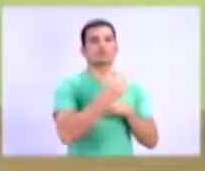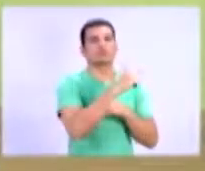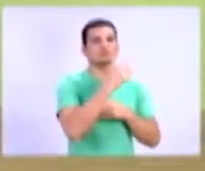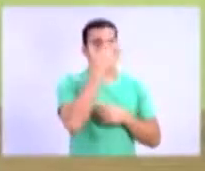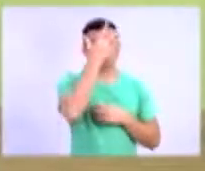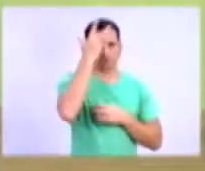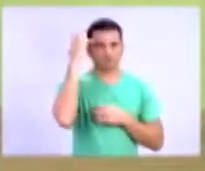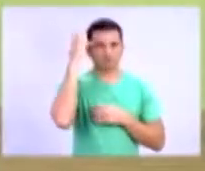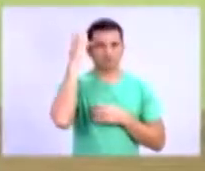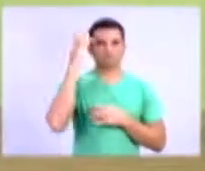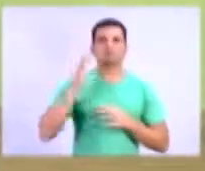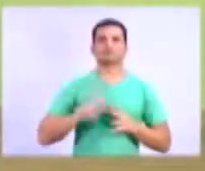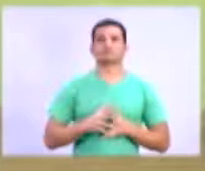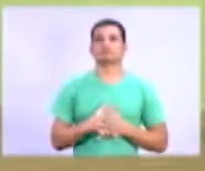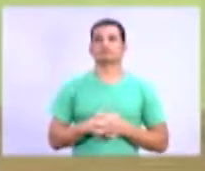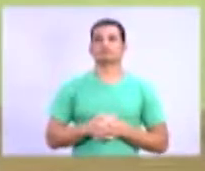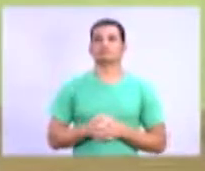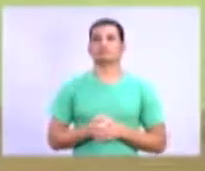pessoa.